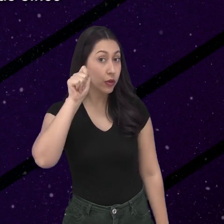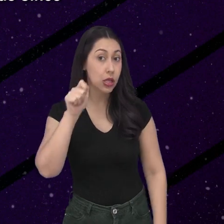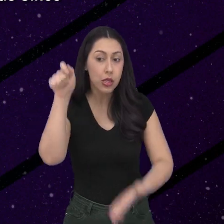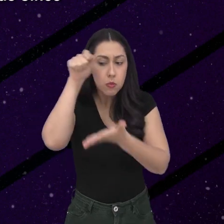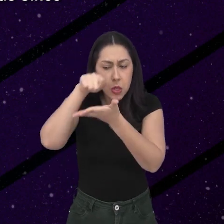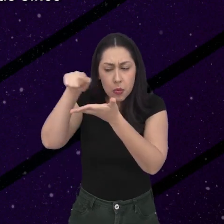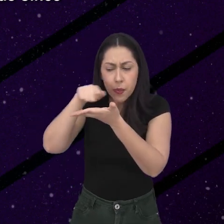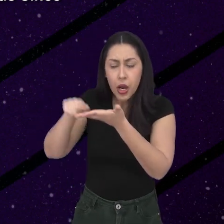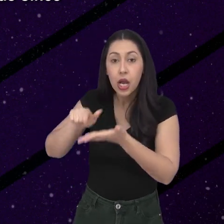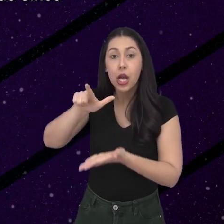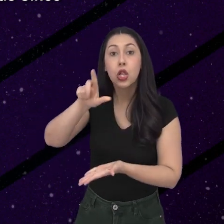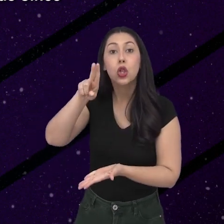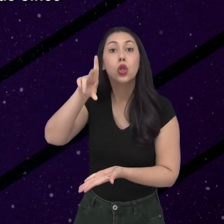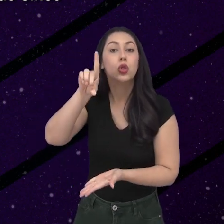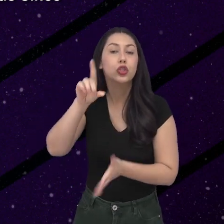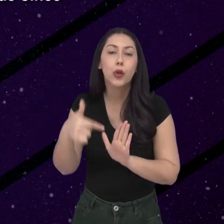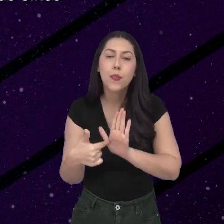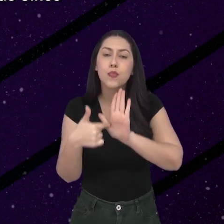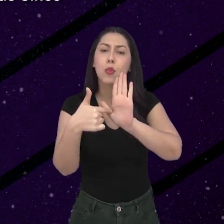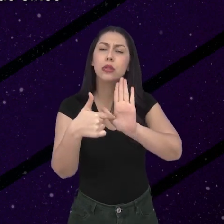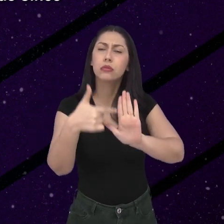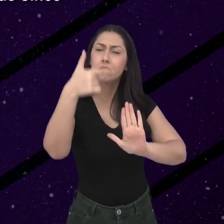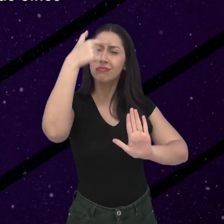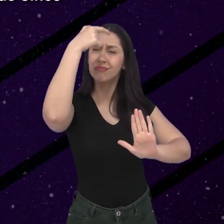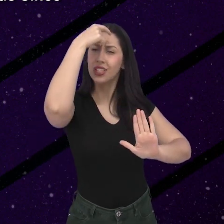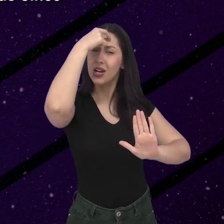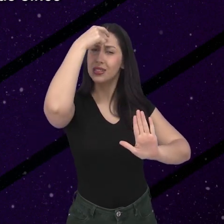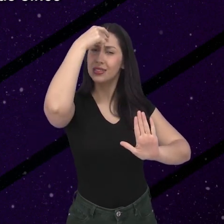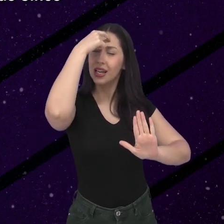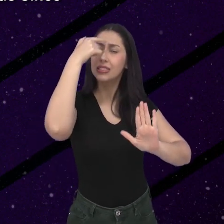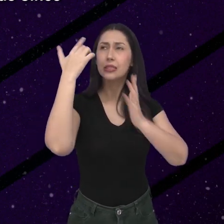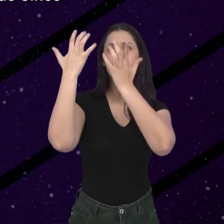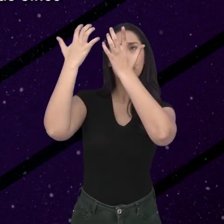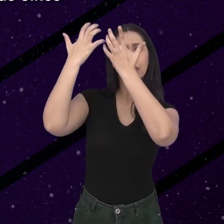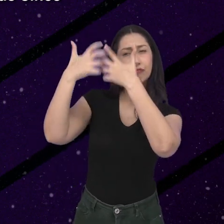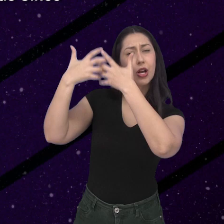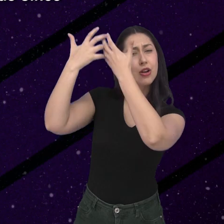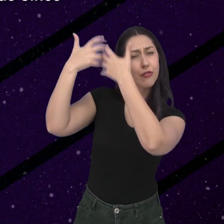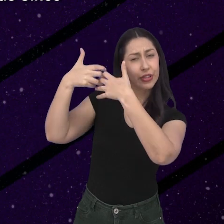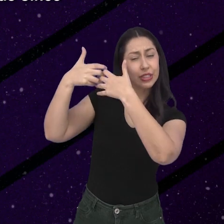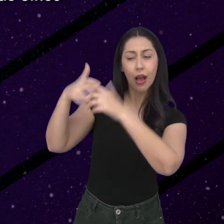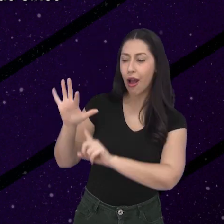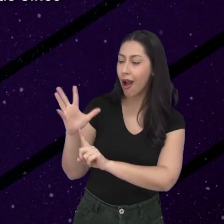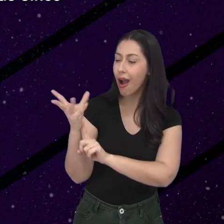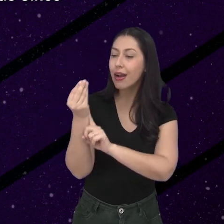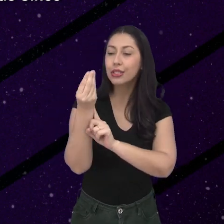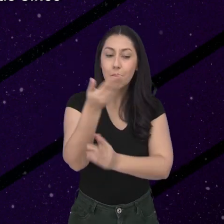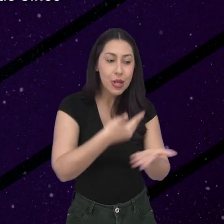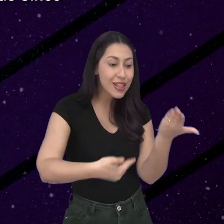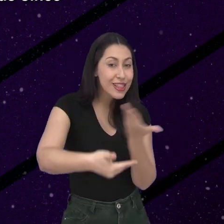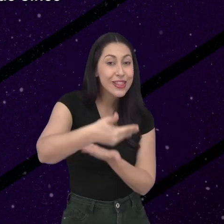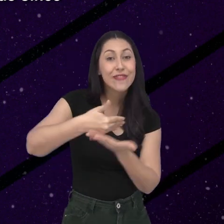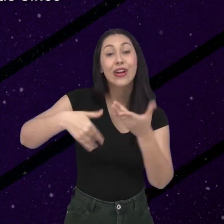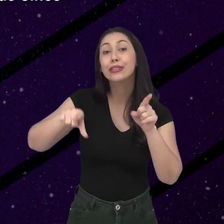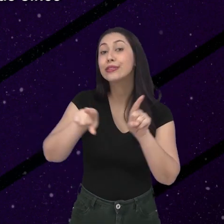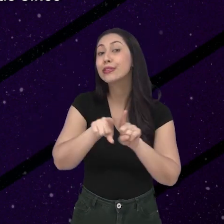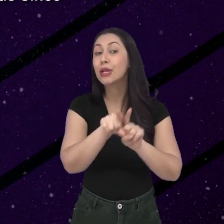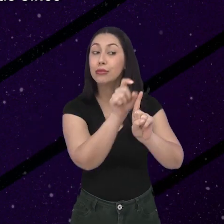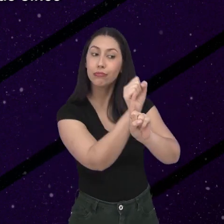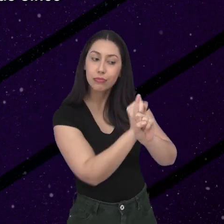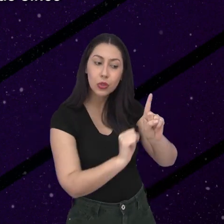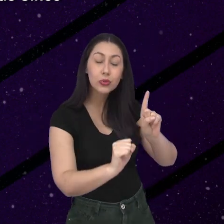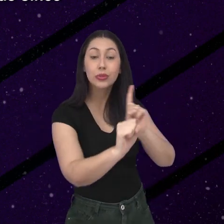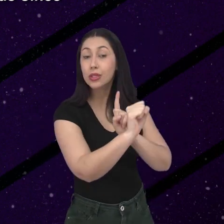Ludy Mazzucati dá protagonismo à voz da consciência com reflexões sobre arte, relações humanas e questões